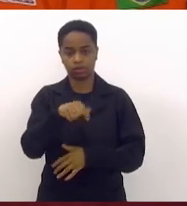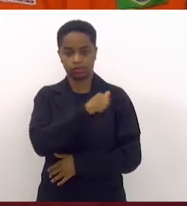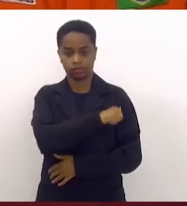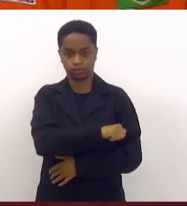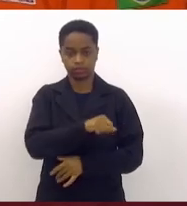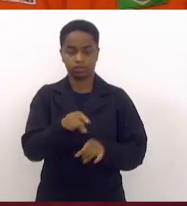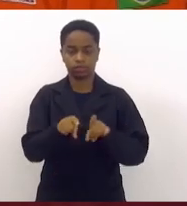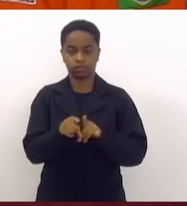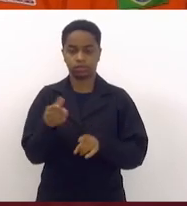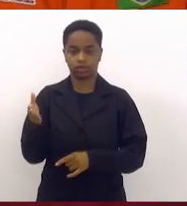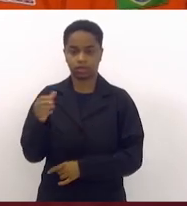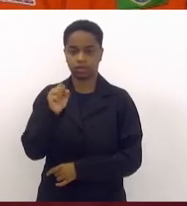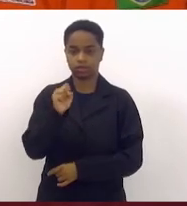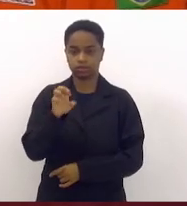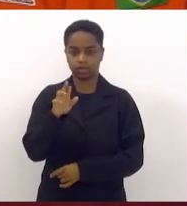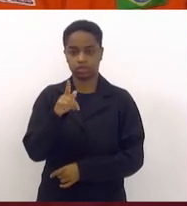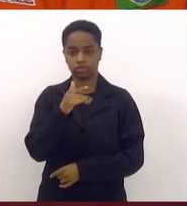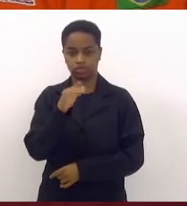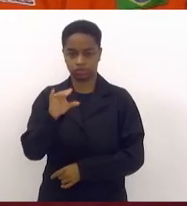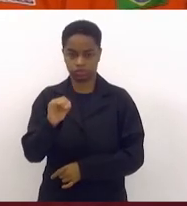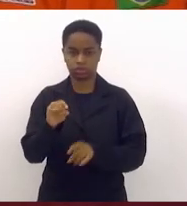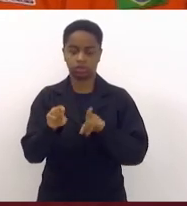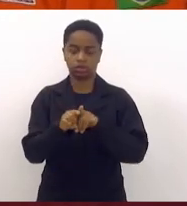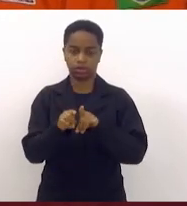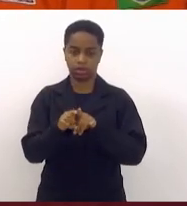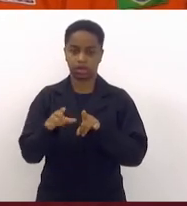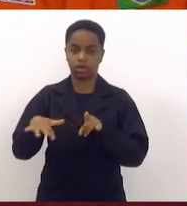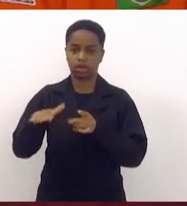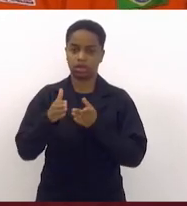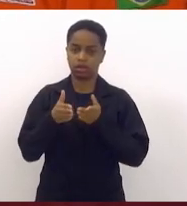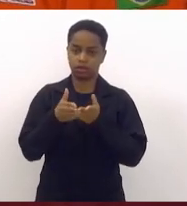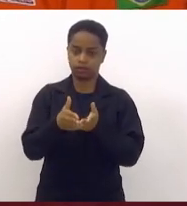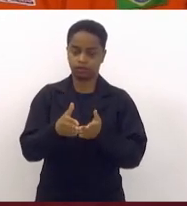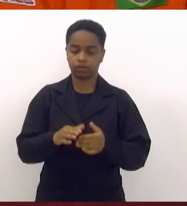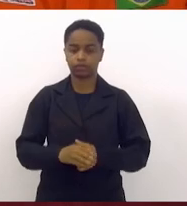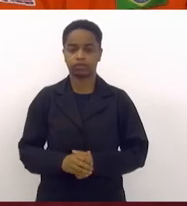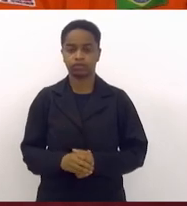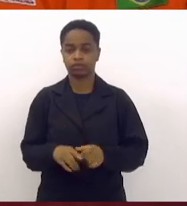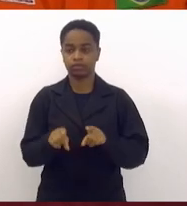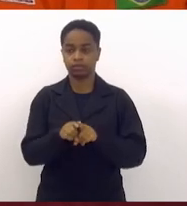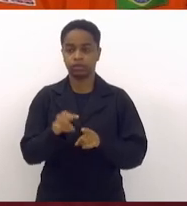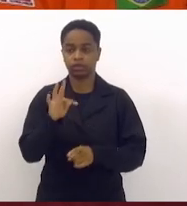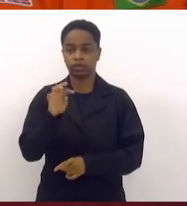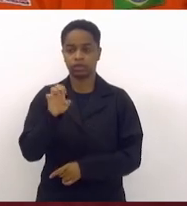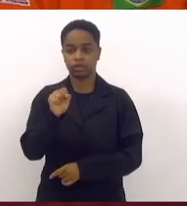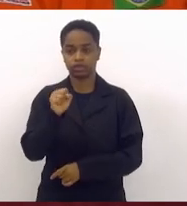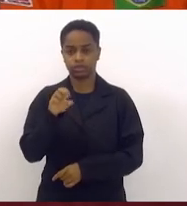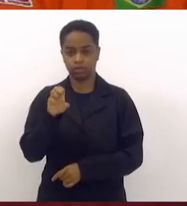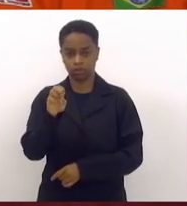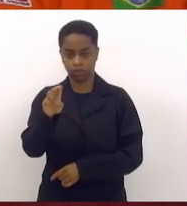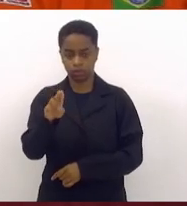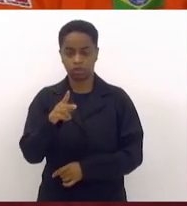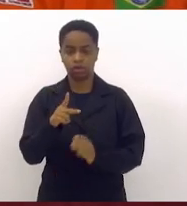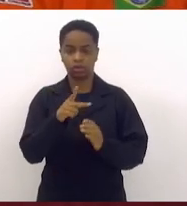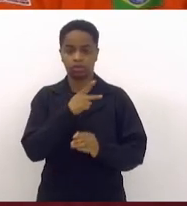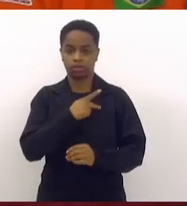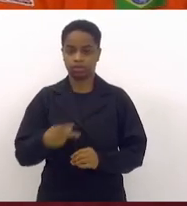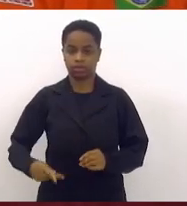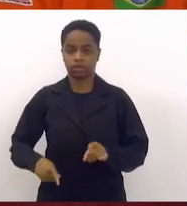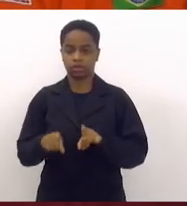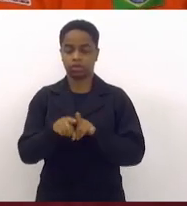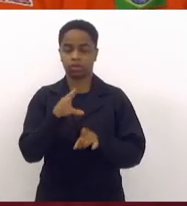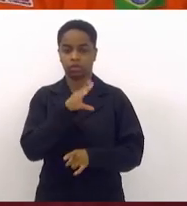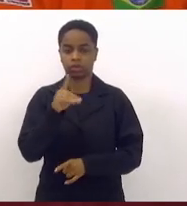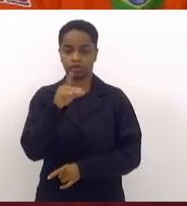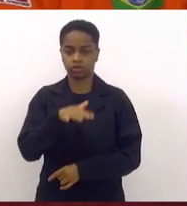Sérgio sim do do SIM naval representando aqui oriovaldo e o companheiro tezeu Presidente e Coordenador Geral na verdade do